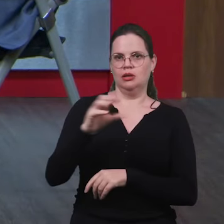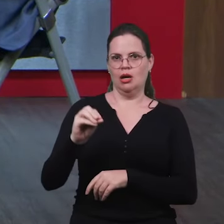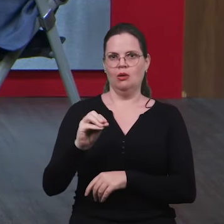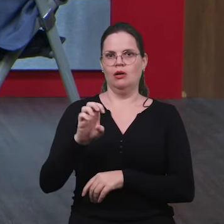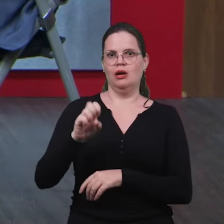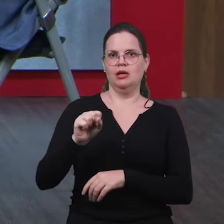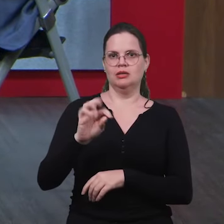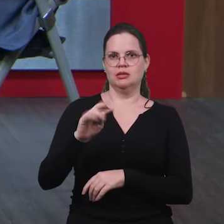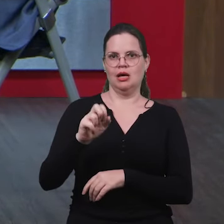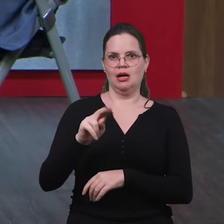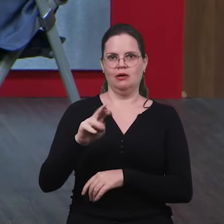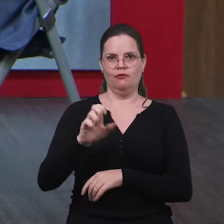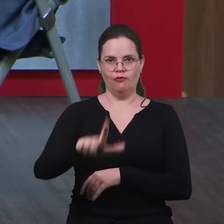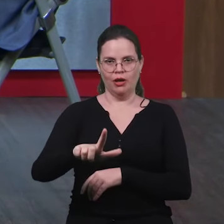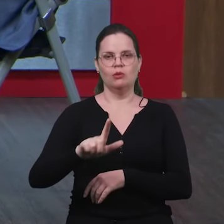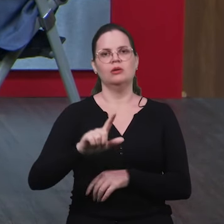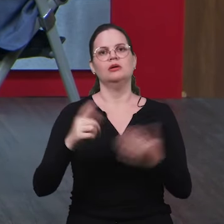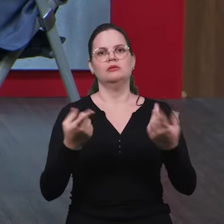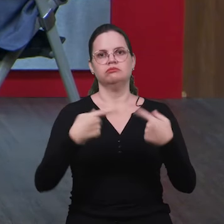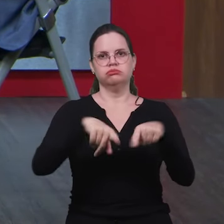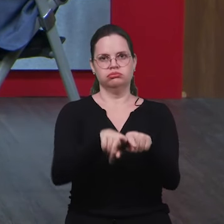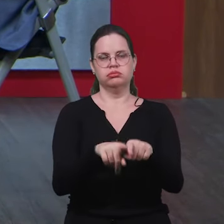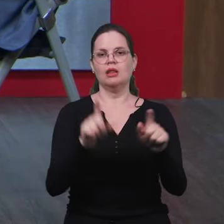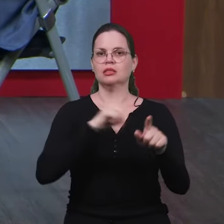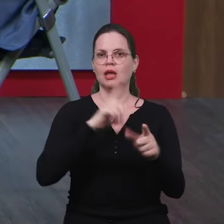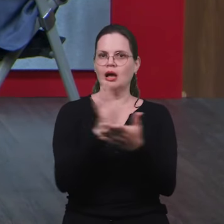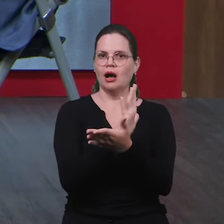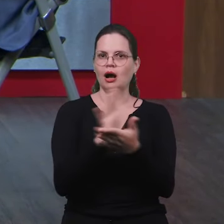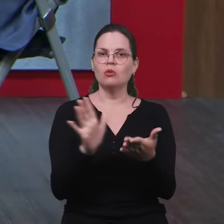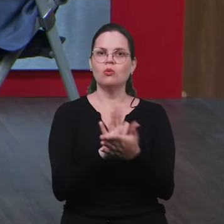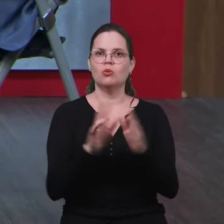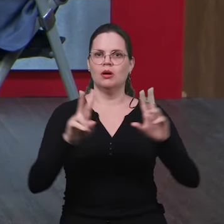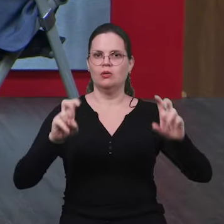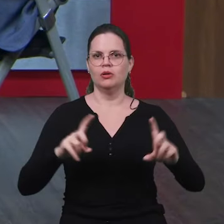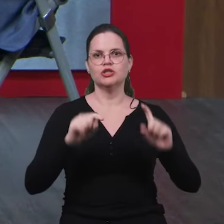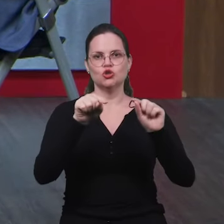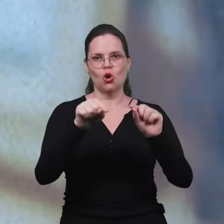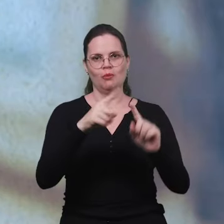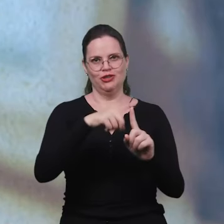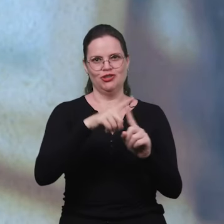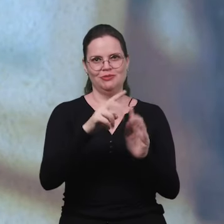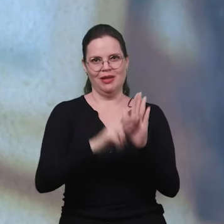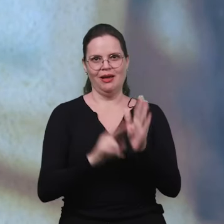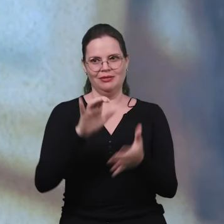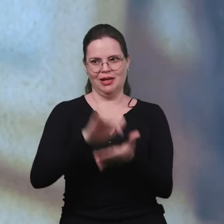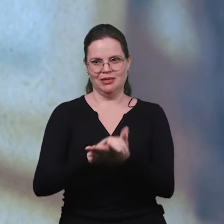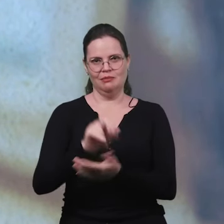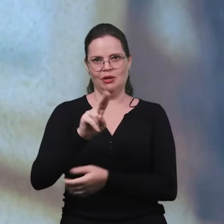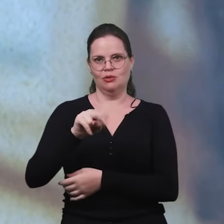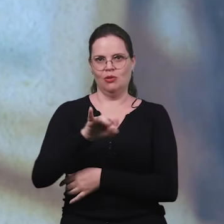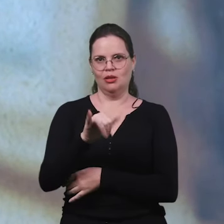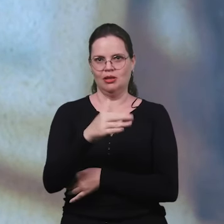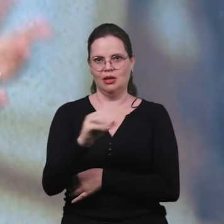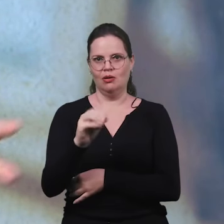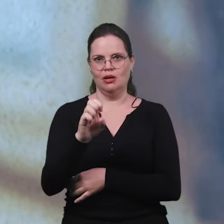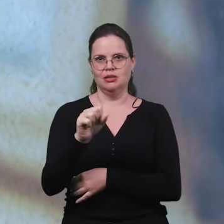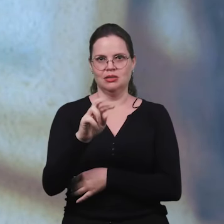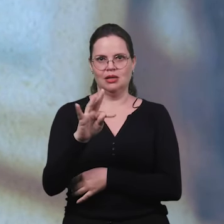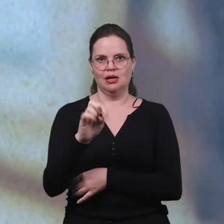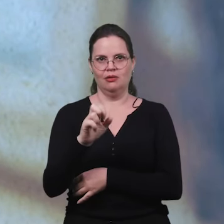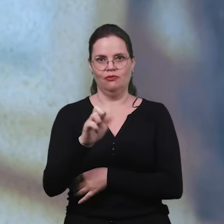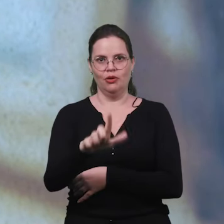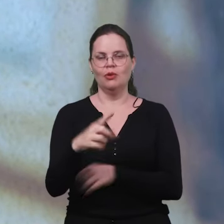alguma alteração, algo também, alguma novidade com relação a esse regime? Tem a união estável, é aquele relacionamento,